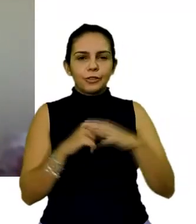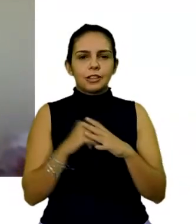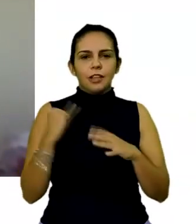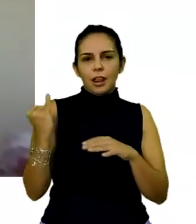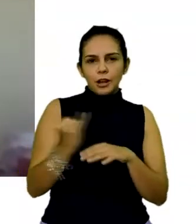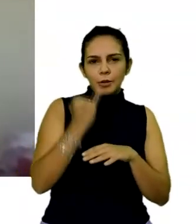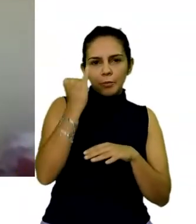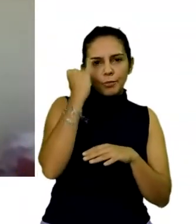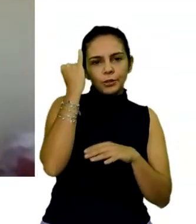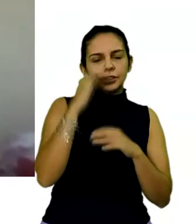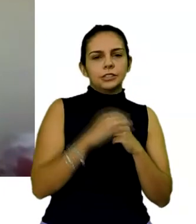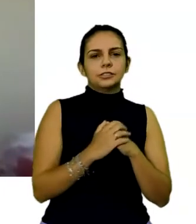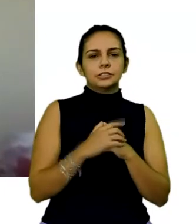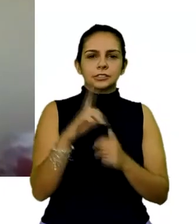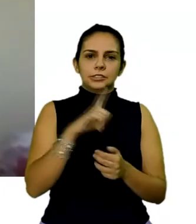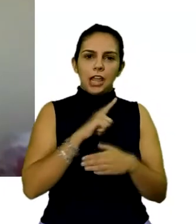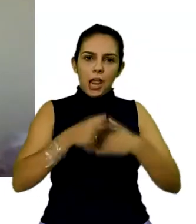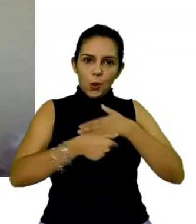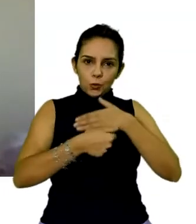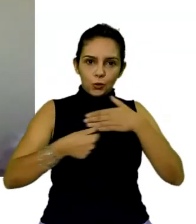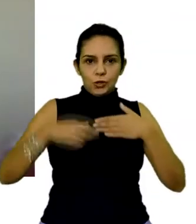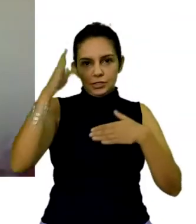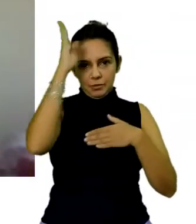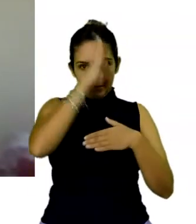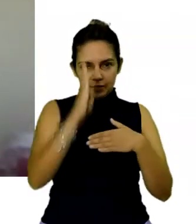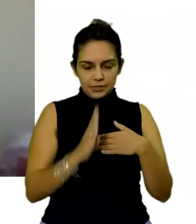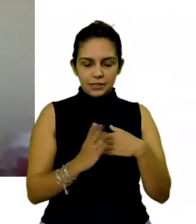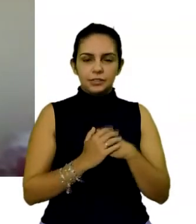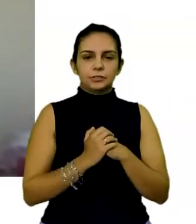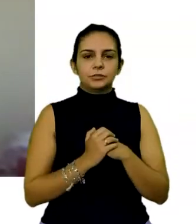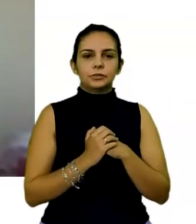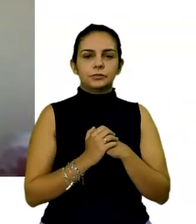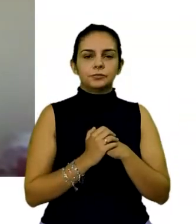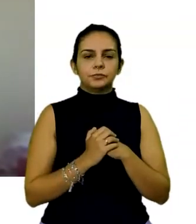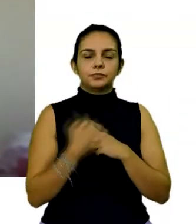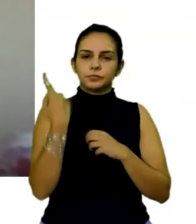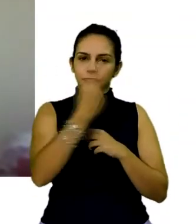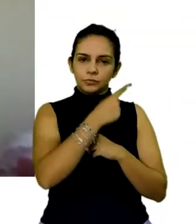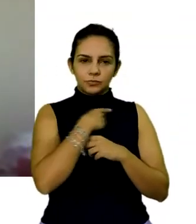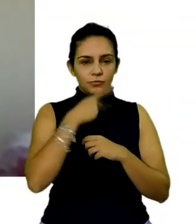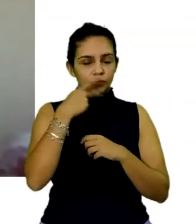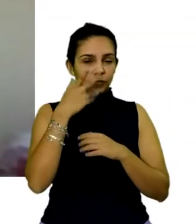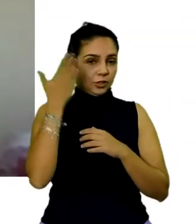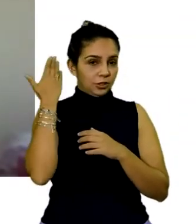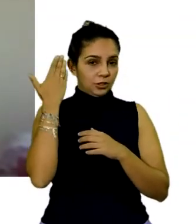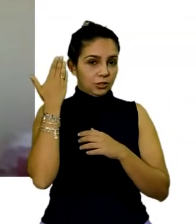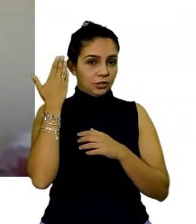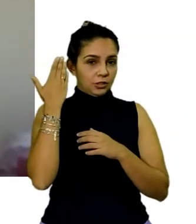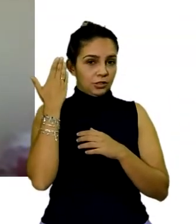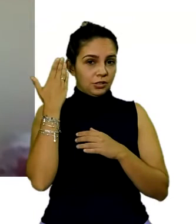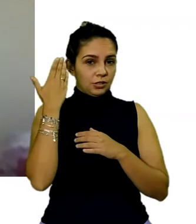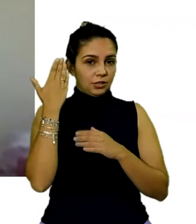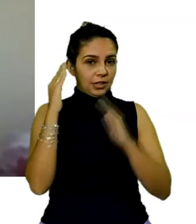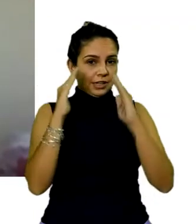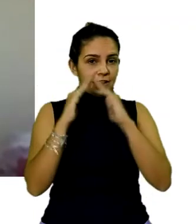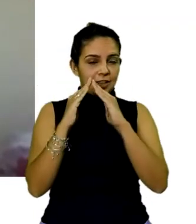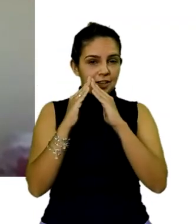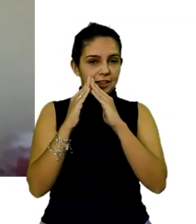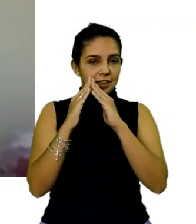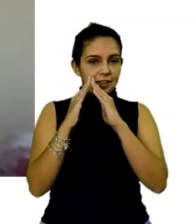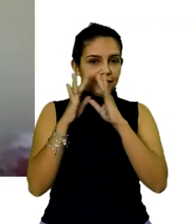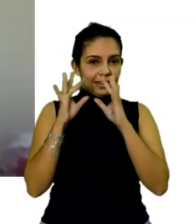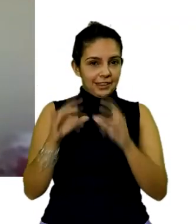da importância de ter autores brasileiros, que a gente dizia na época, chega de casinha de